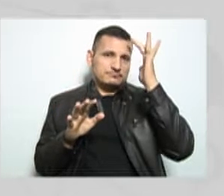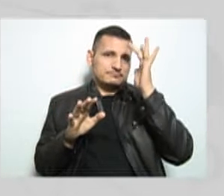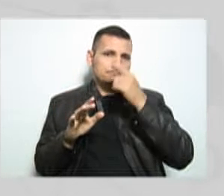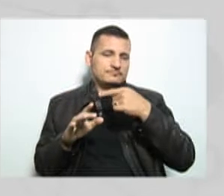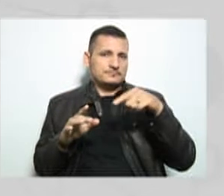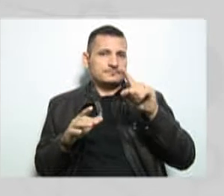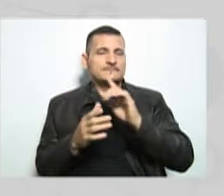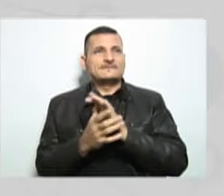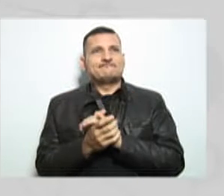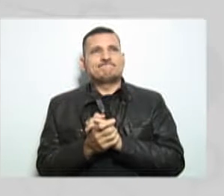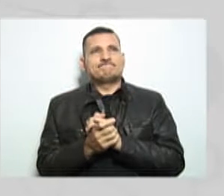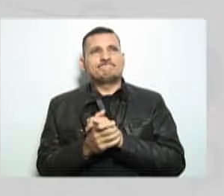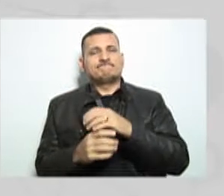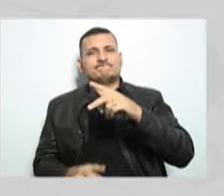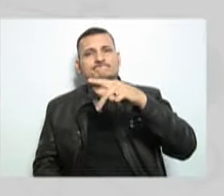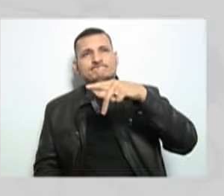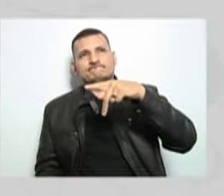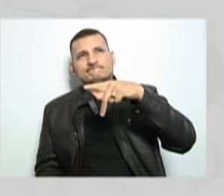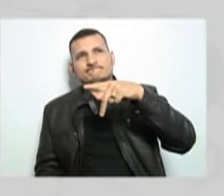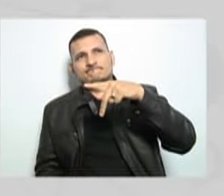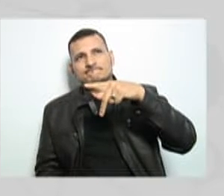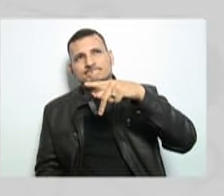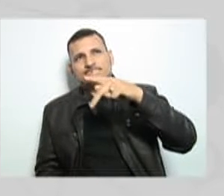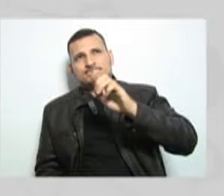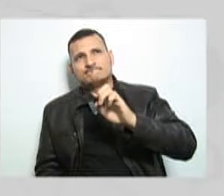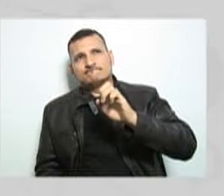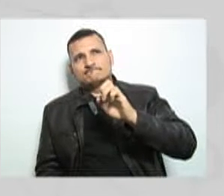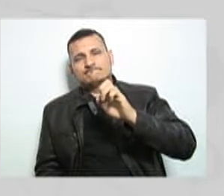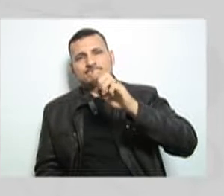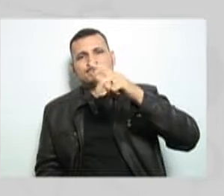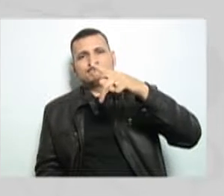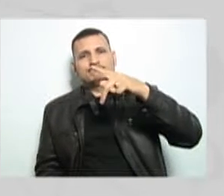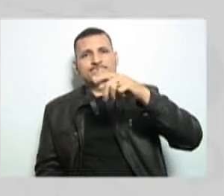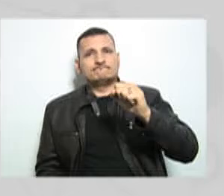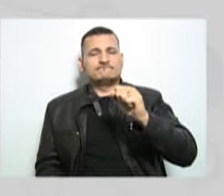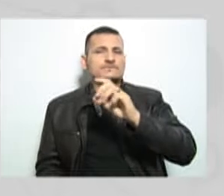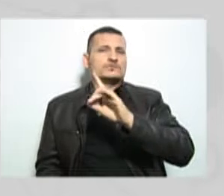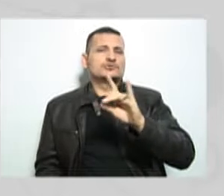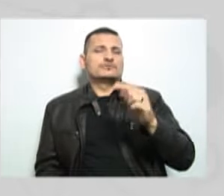Vamos começar pelo método PEPS. No dia 1º, eu comprei